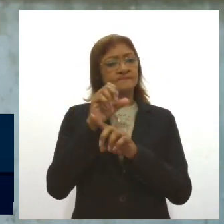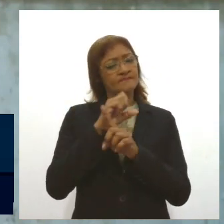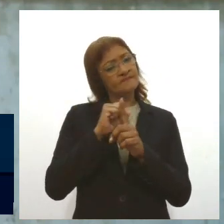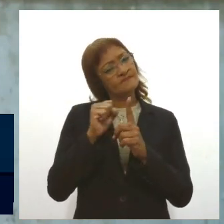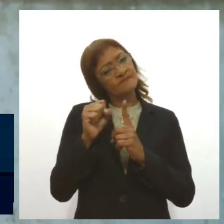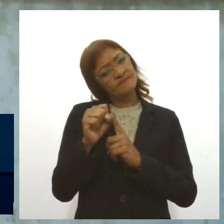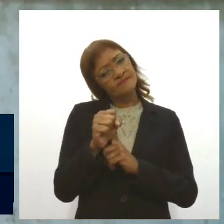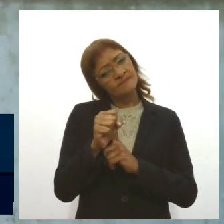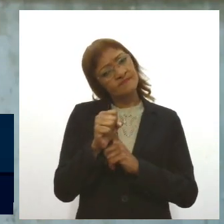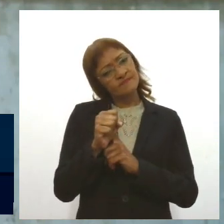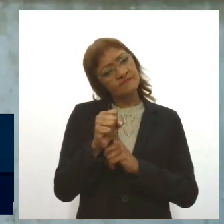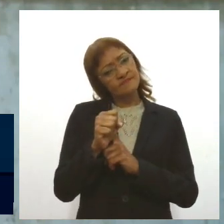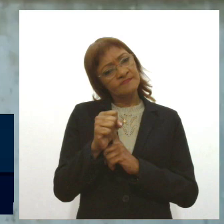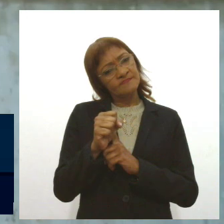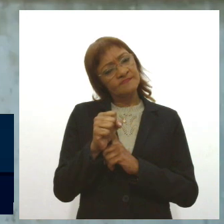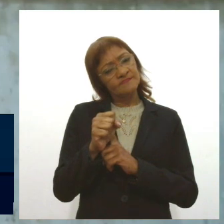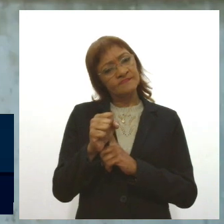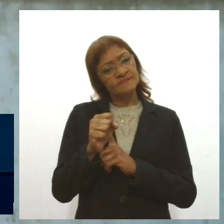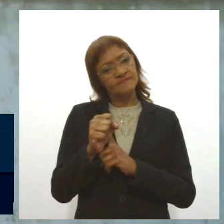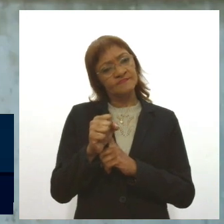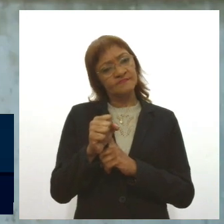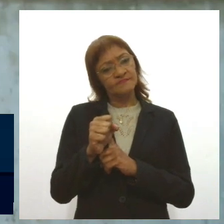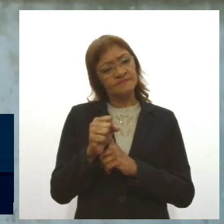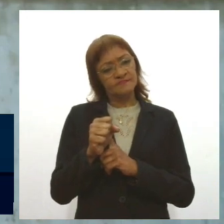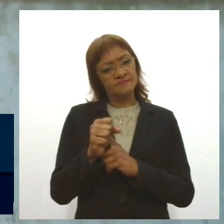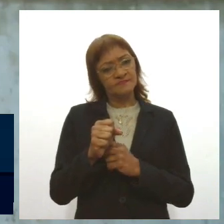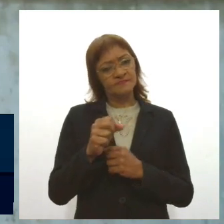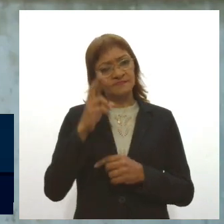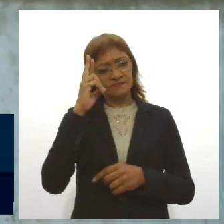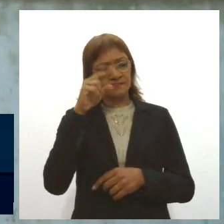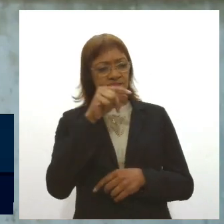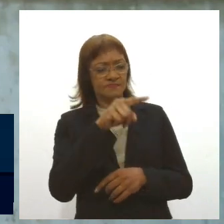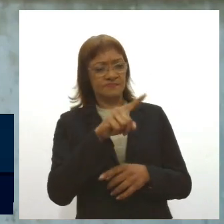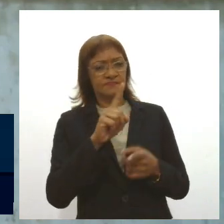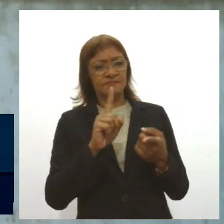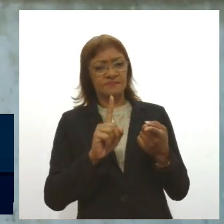utilização das águas, muito na linha que o senhor também